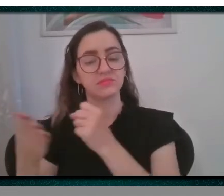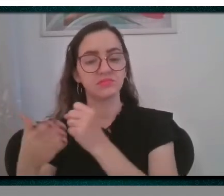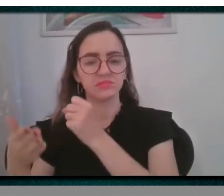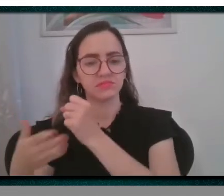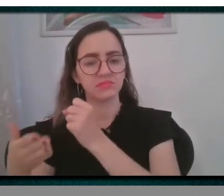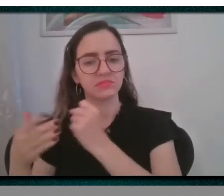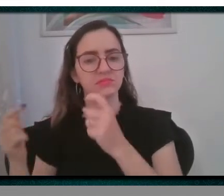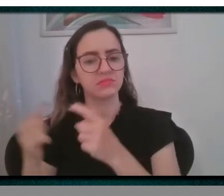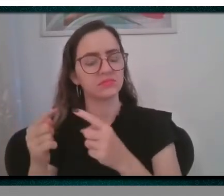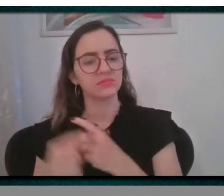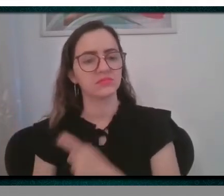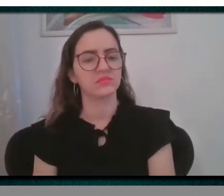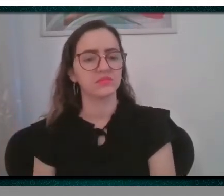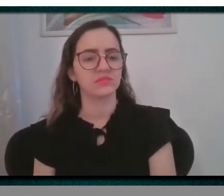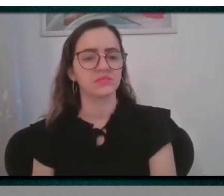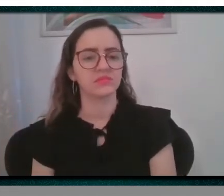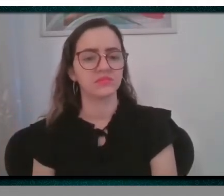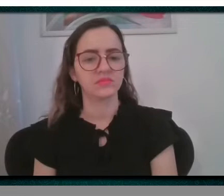parte ácida.